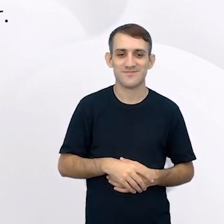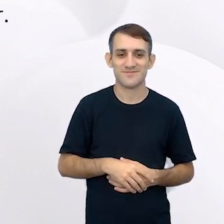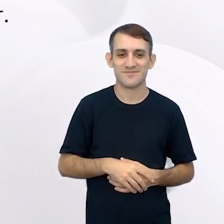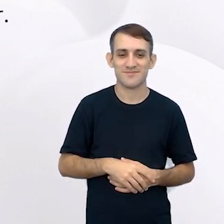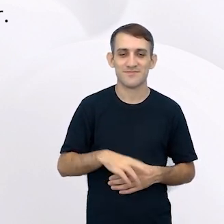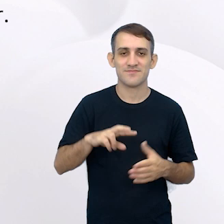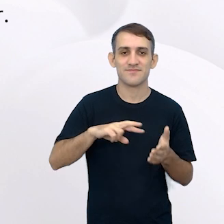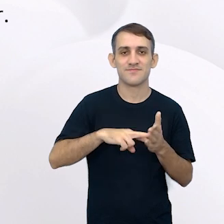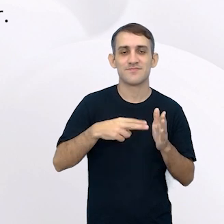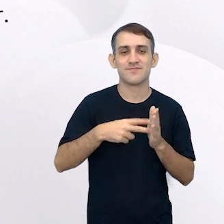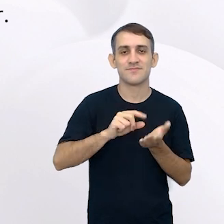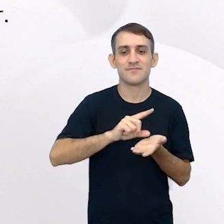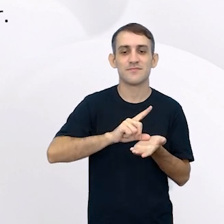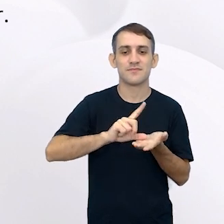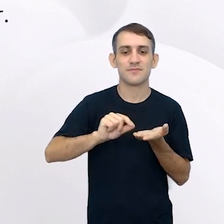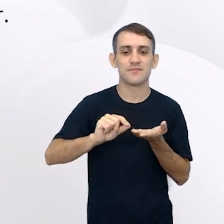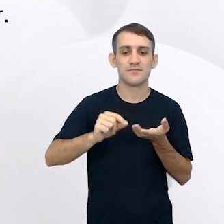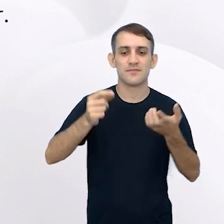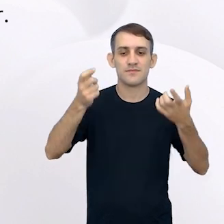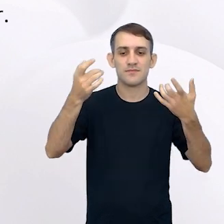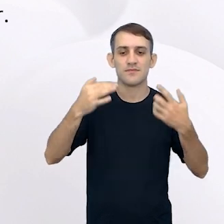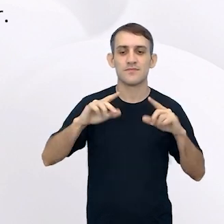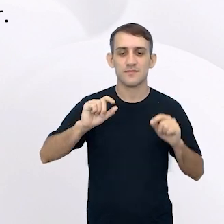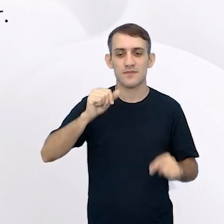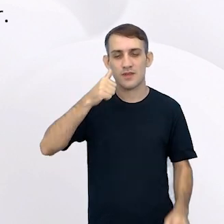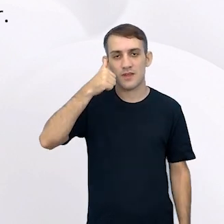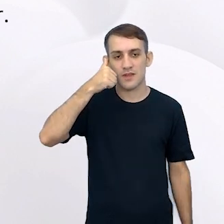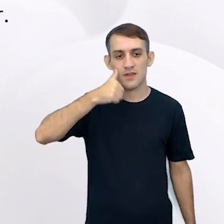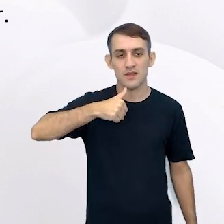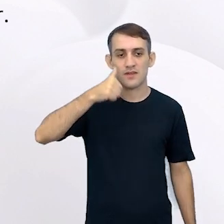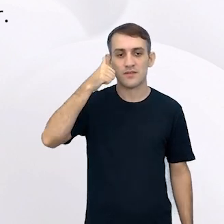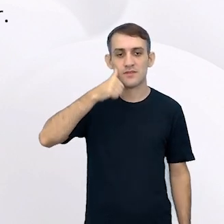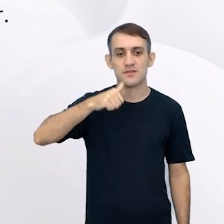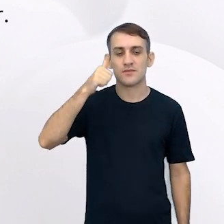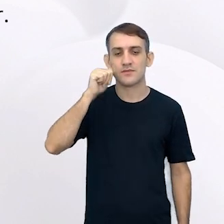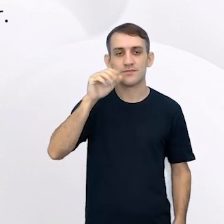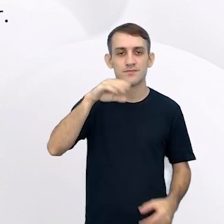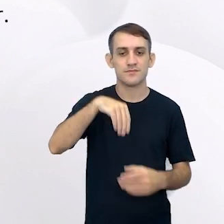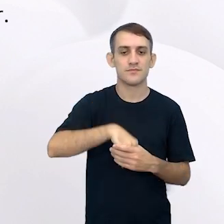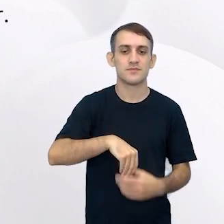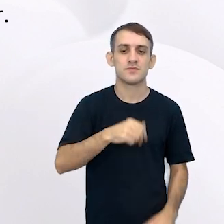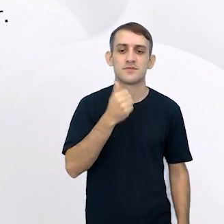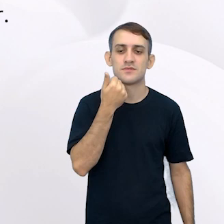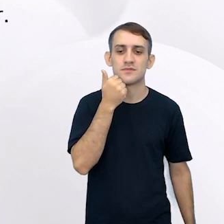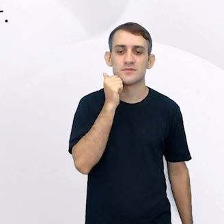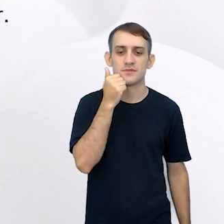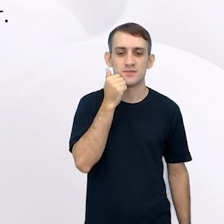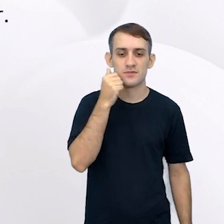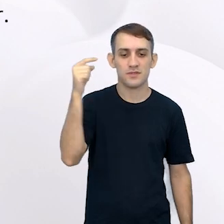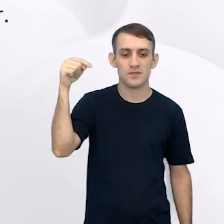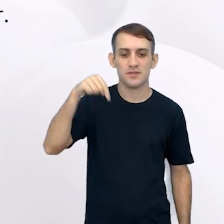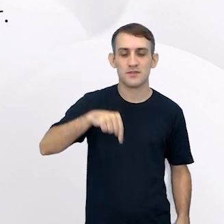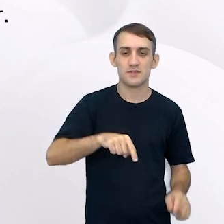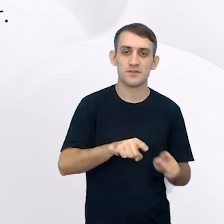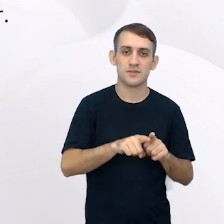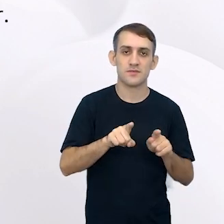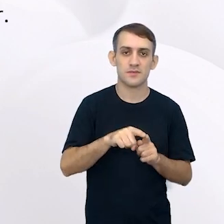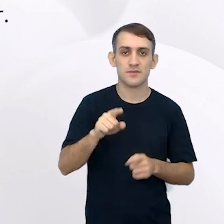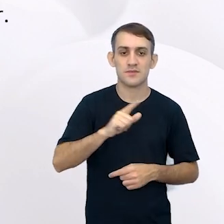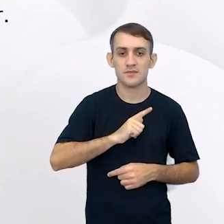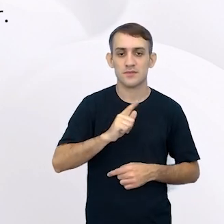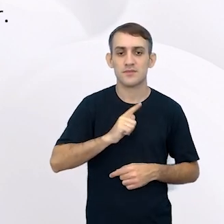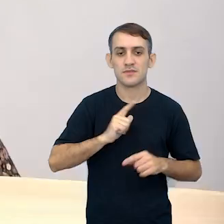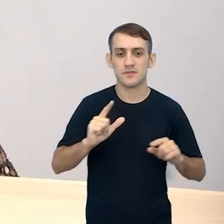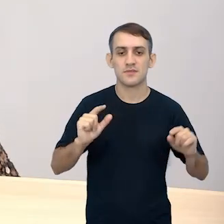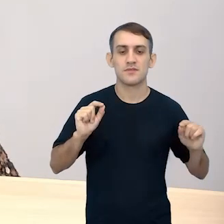um artigo assim que fala sobre as mulheres na ciência. Aqui também tinha